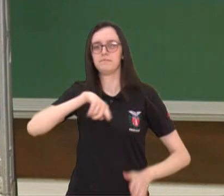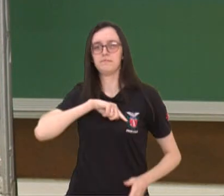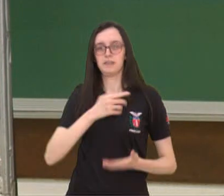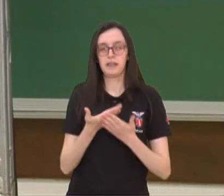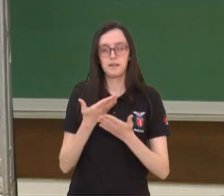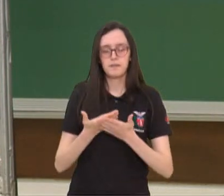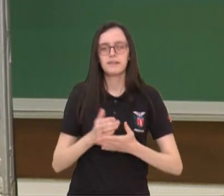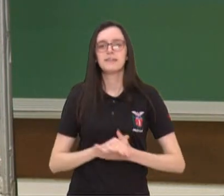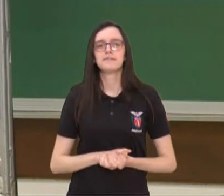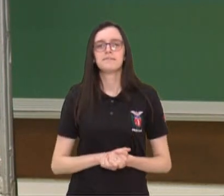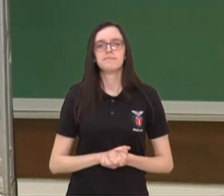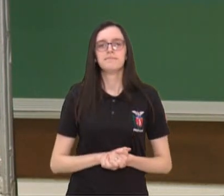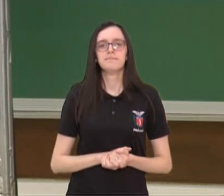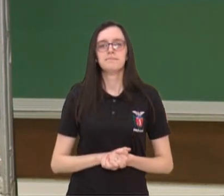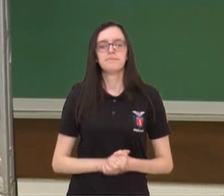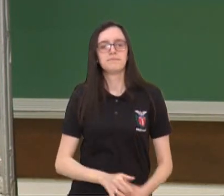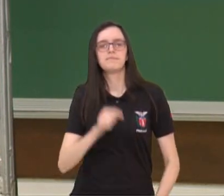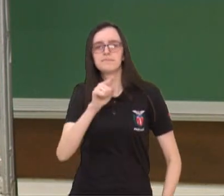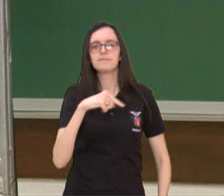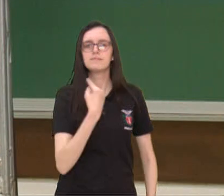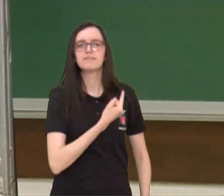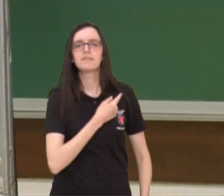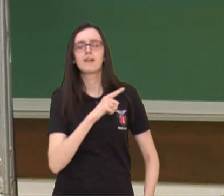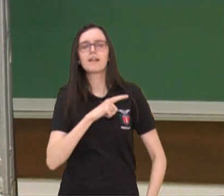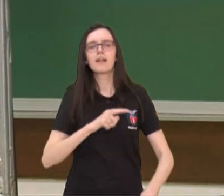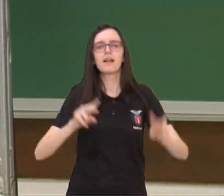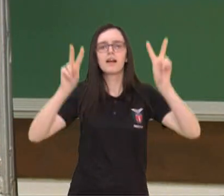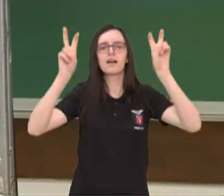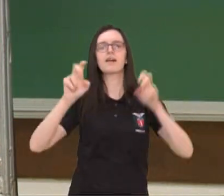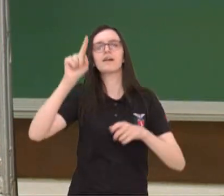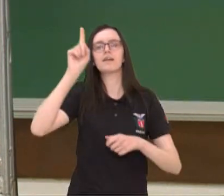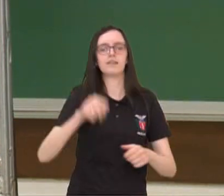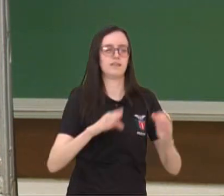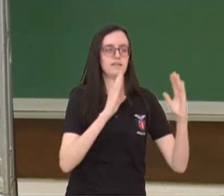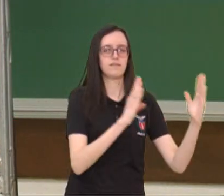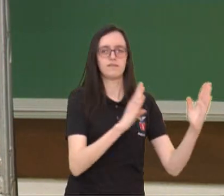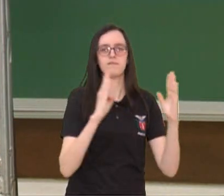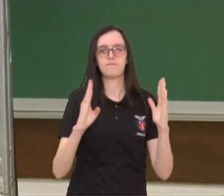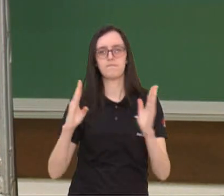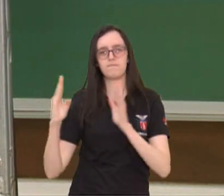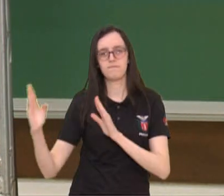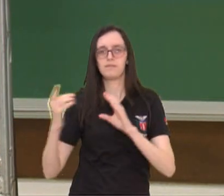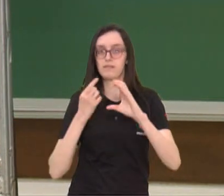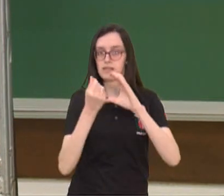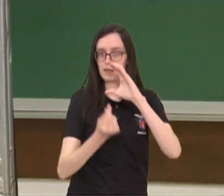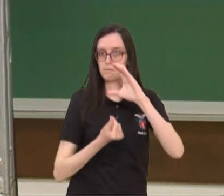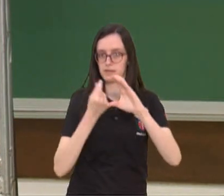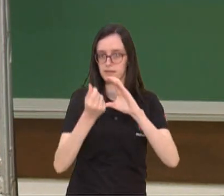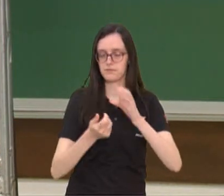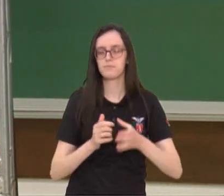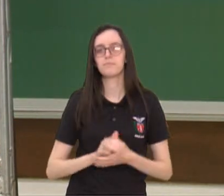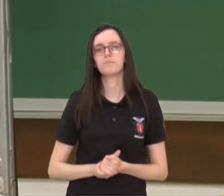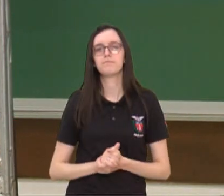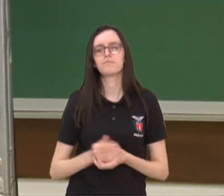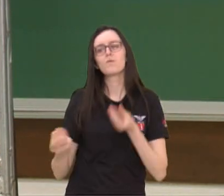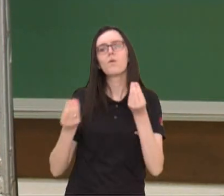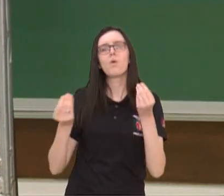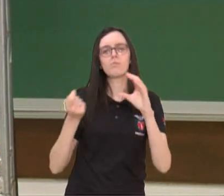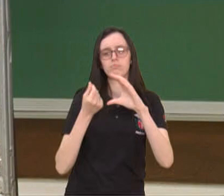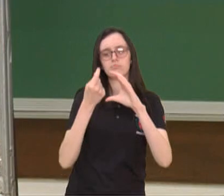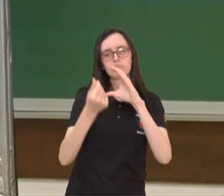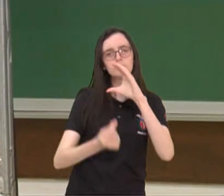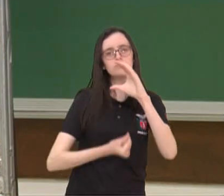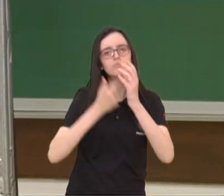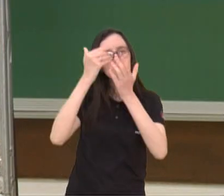aula? Aqui nós vamos ver a questão das fases do capitalismo, tá? Como que o